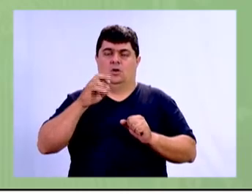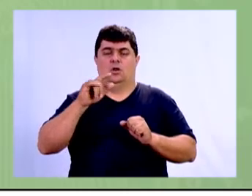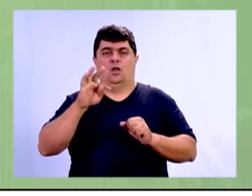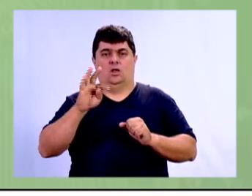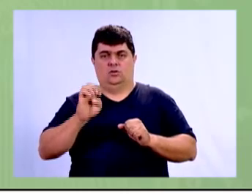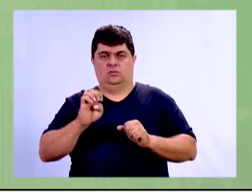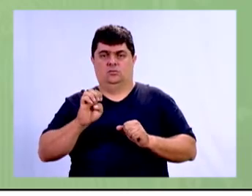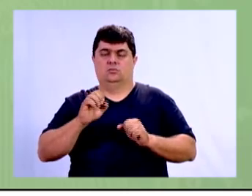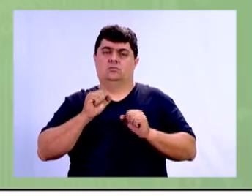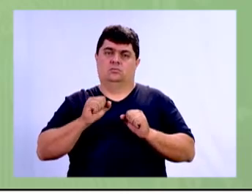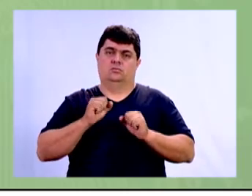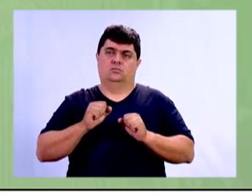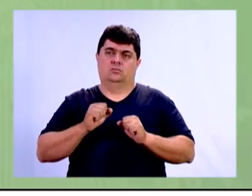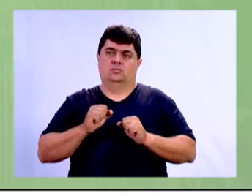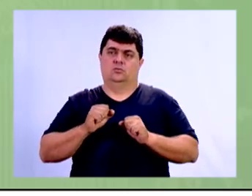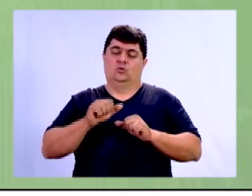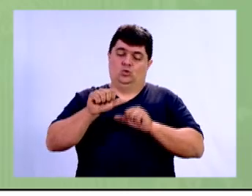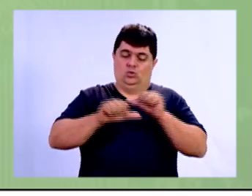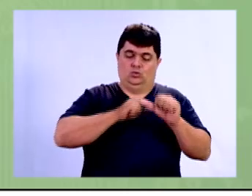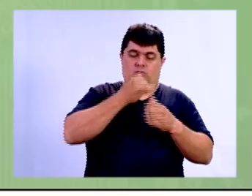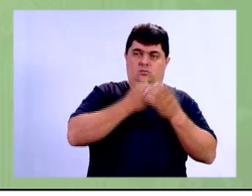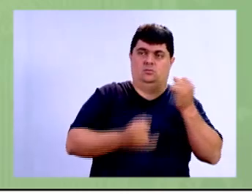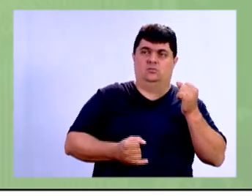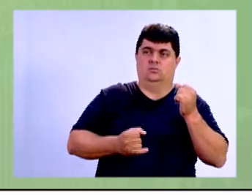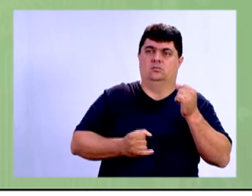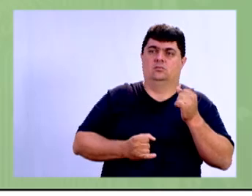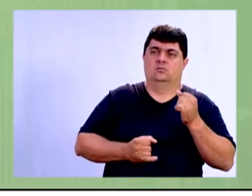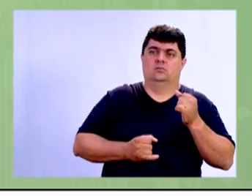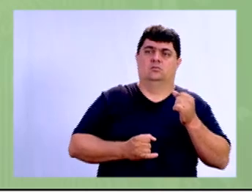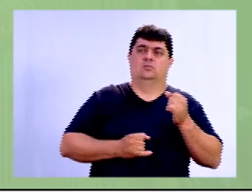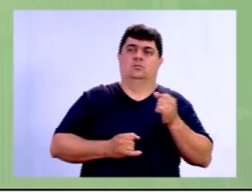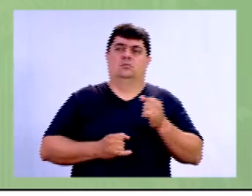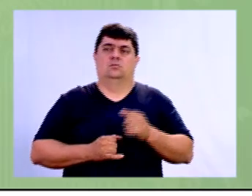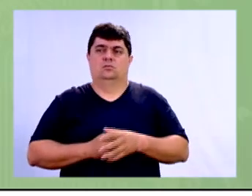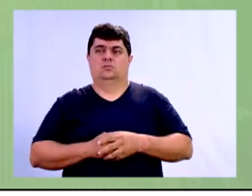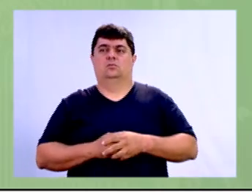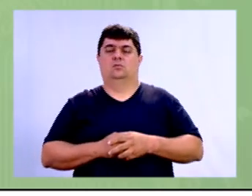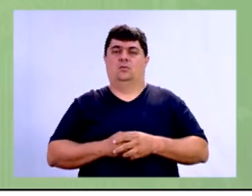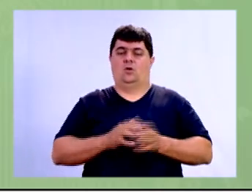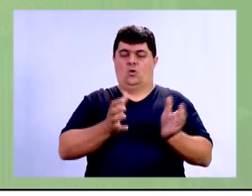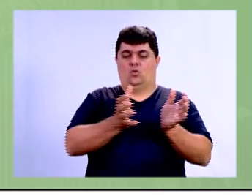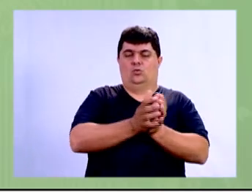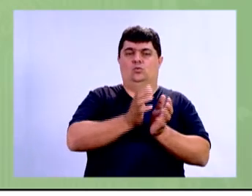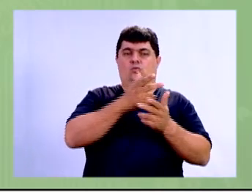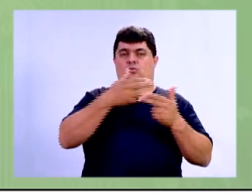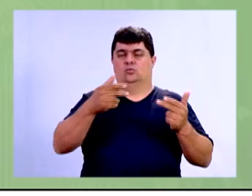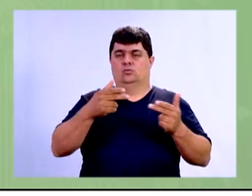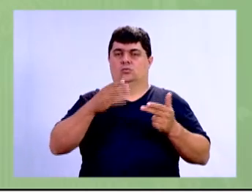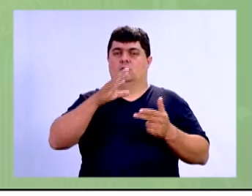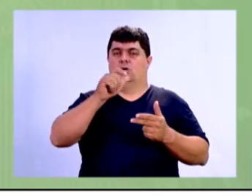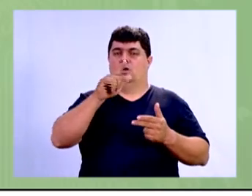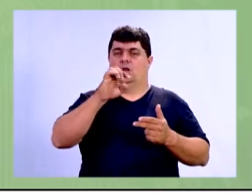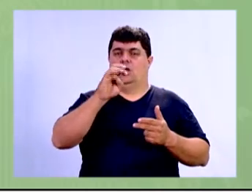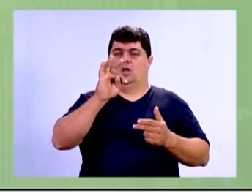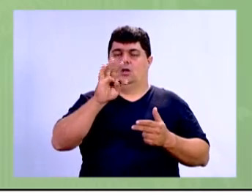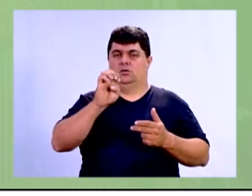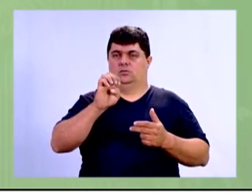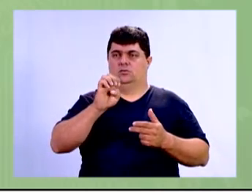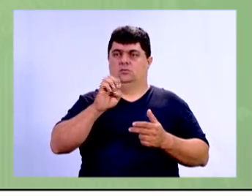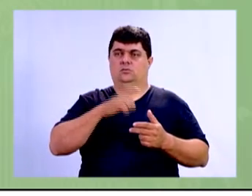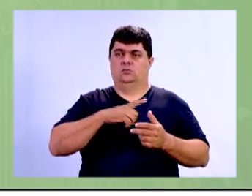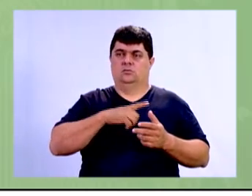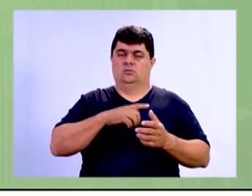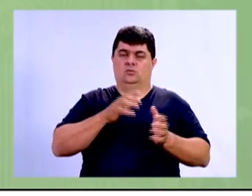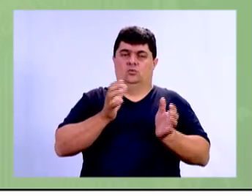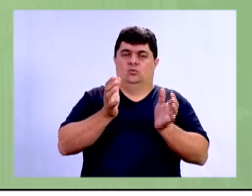Posso. Então, ao invés só trocar o int por cliente, então vou ter o conjunto de clientes. Perceba que uma